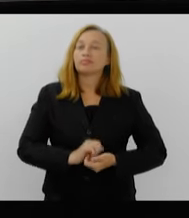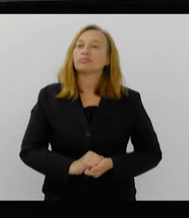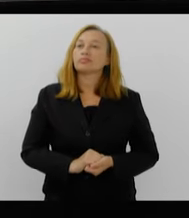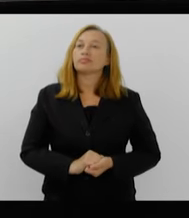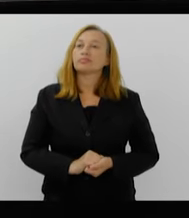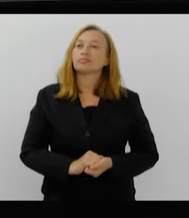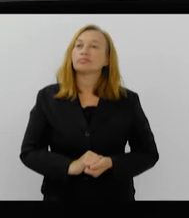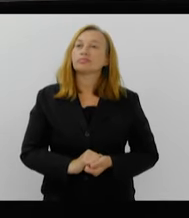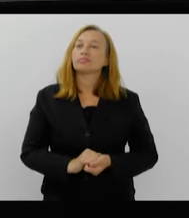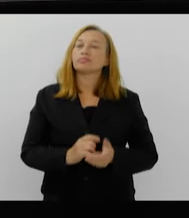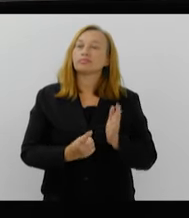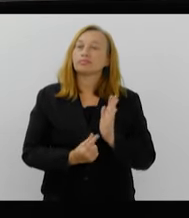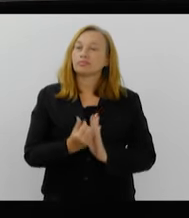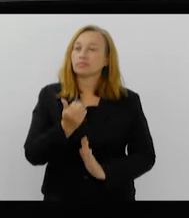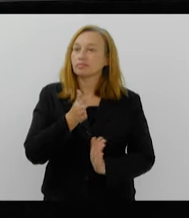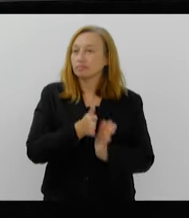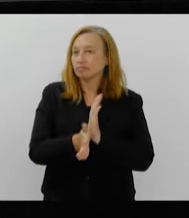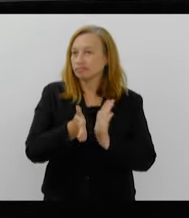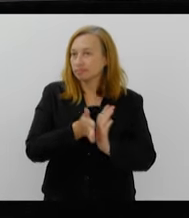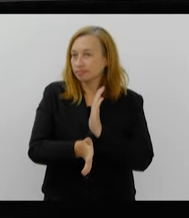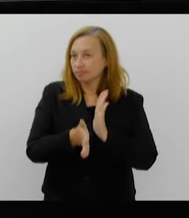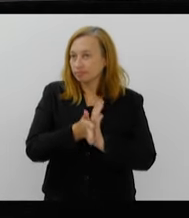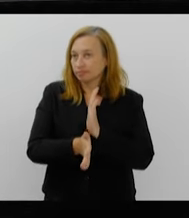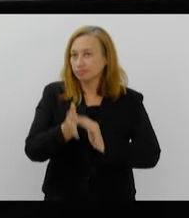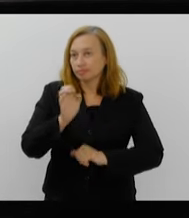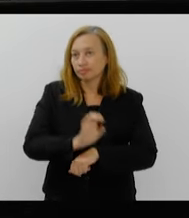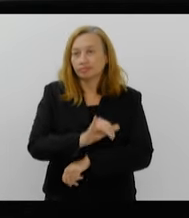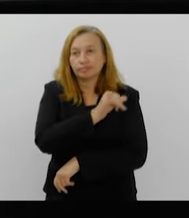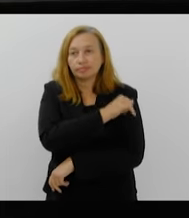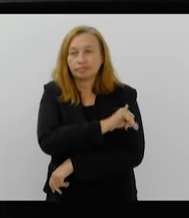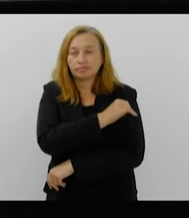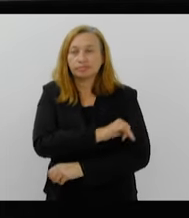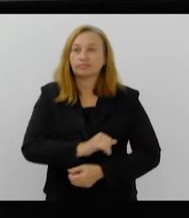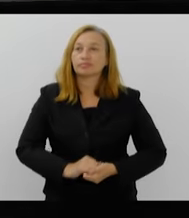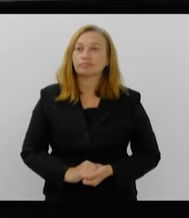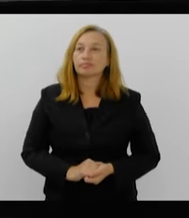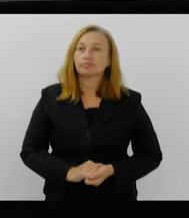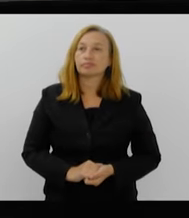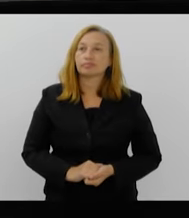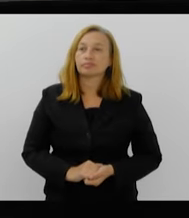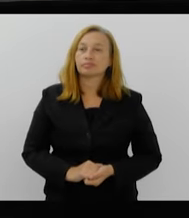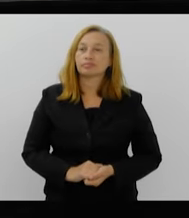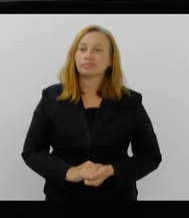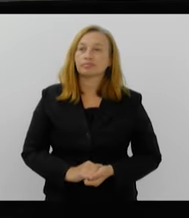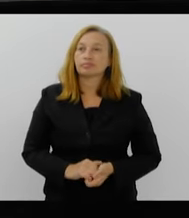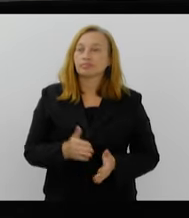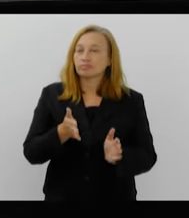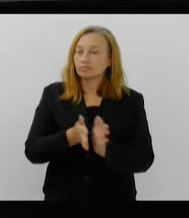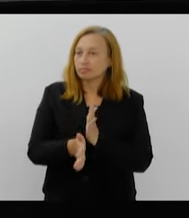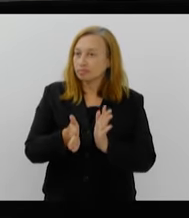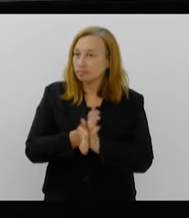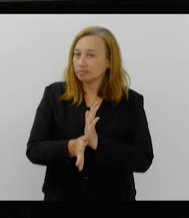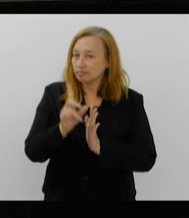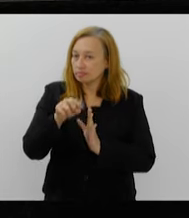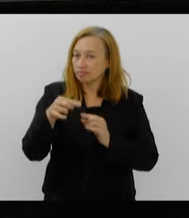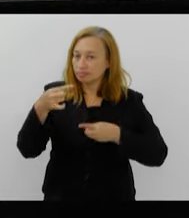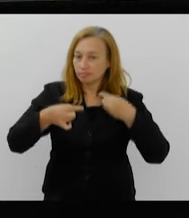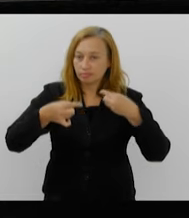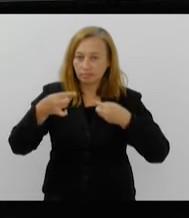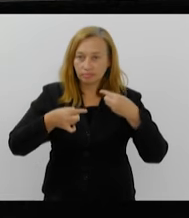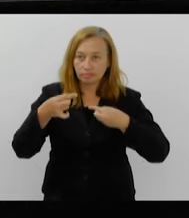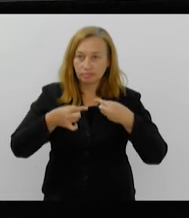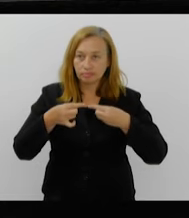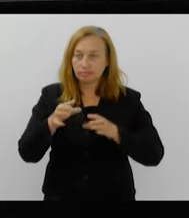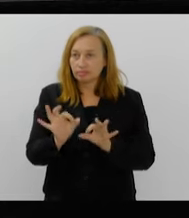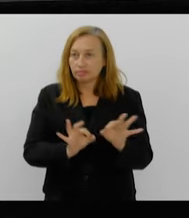da receita e da despesa para o Estado do Rio de Janeiro. A despesa, esse debate envolve o